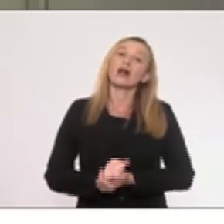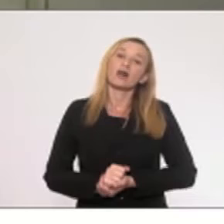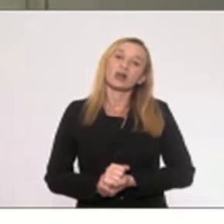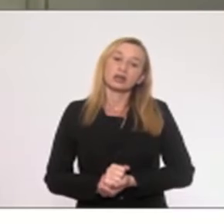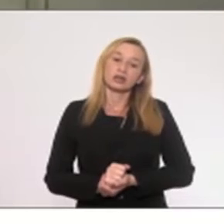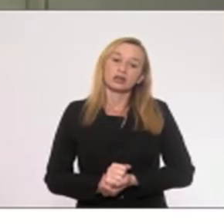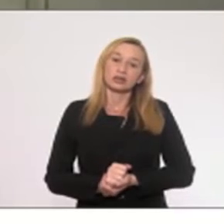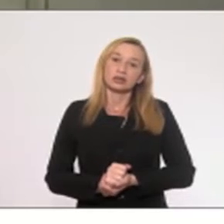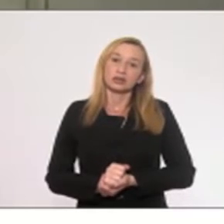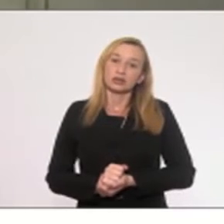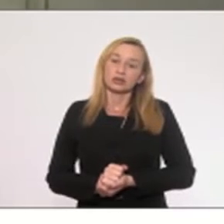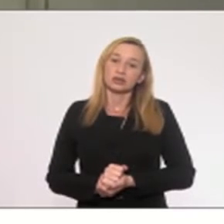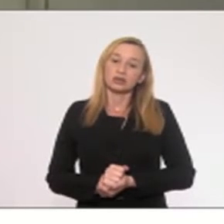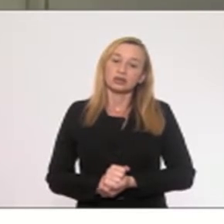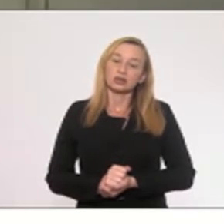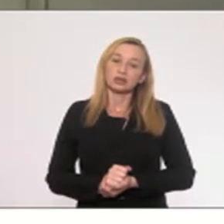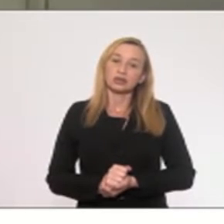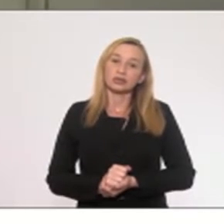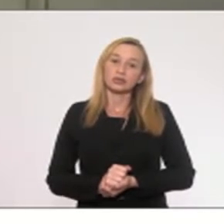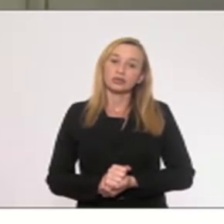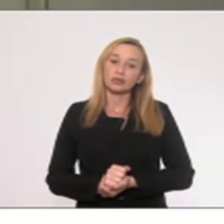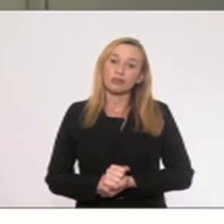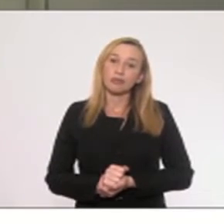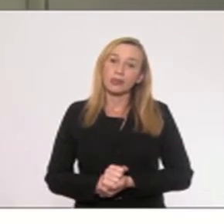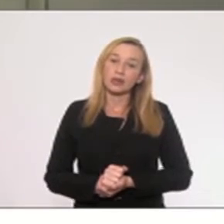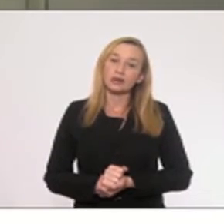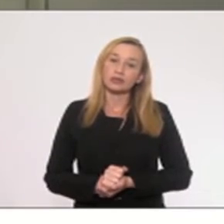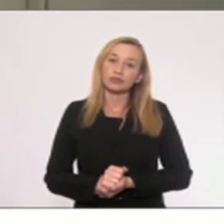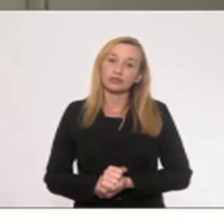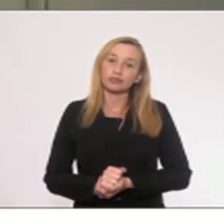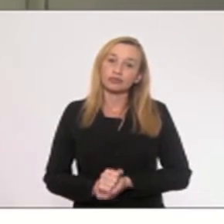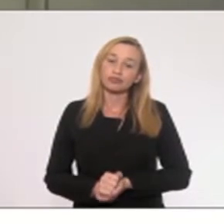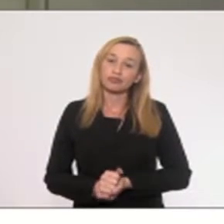forma muito